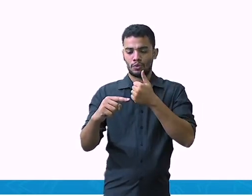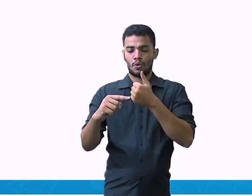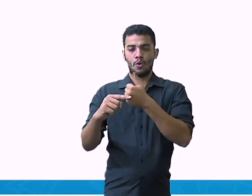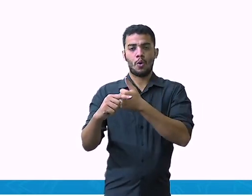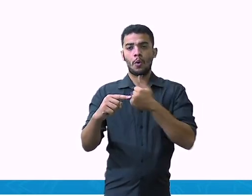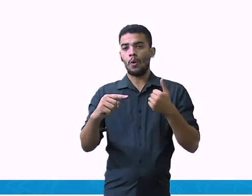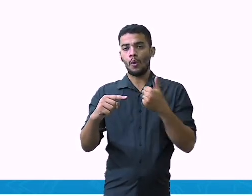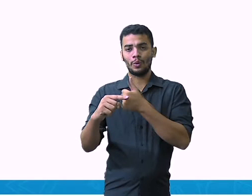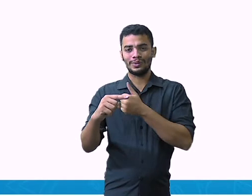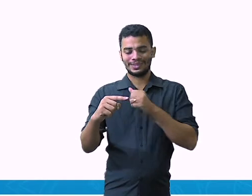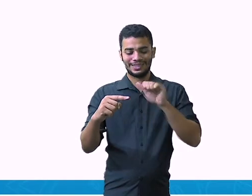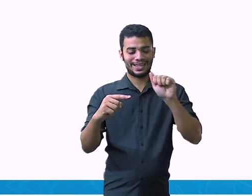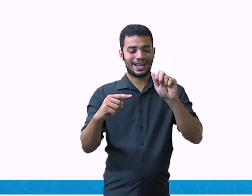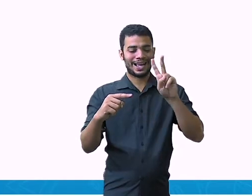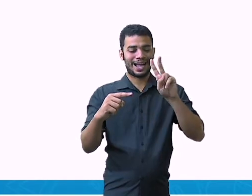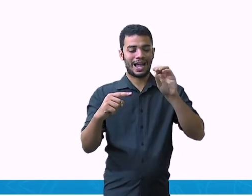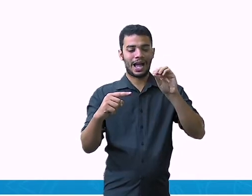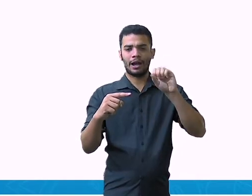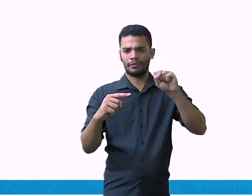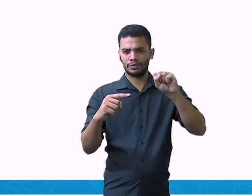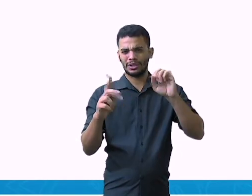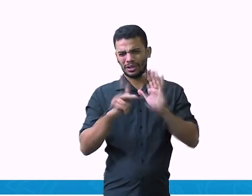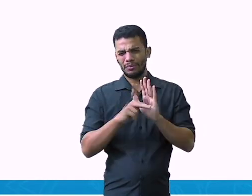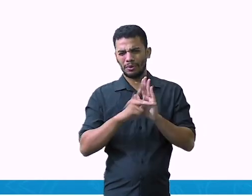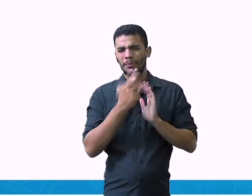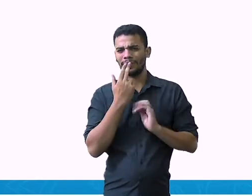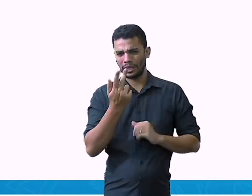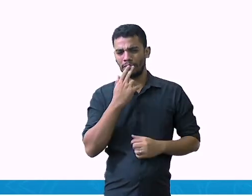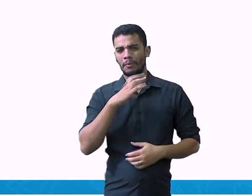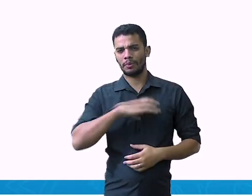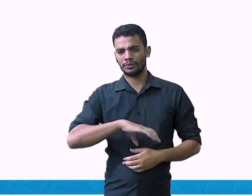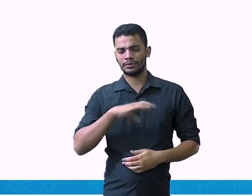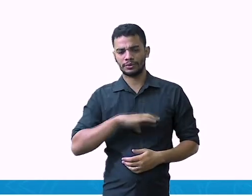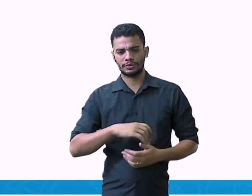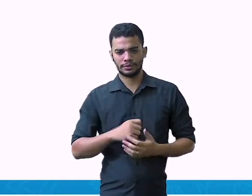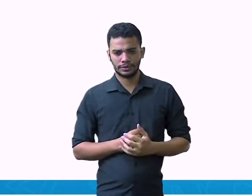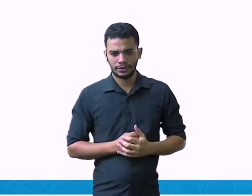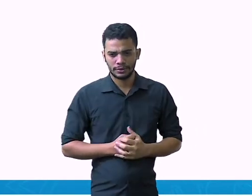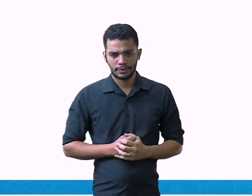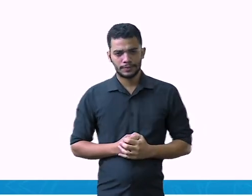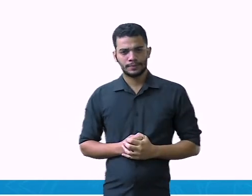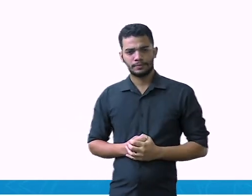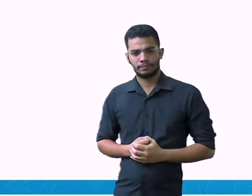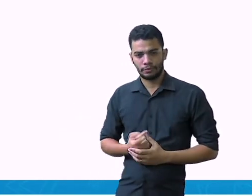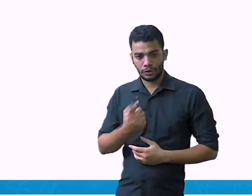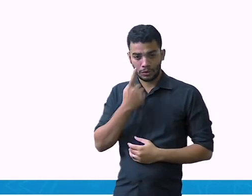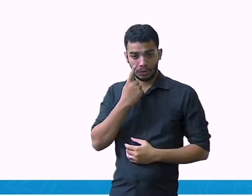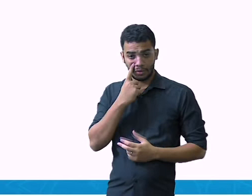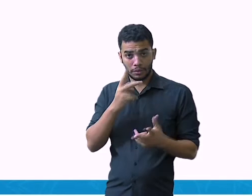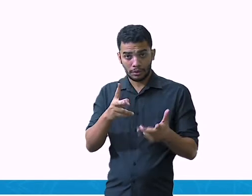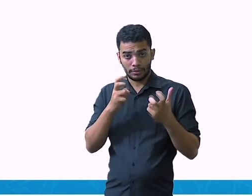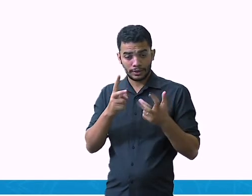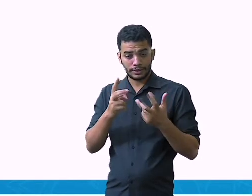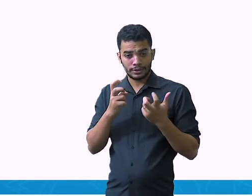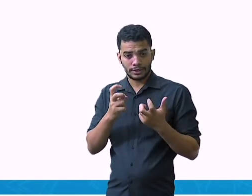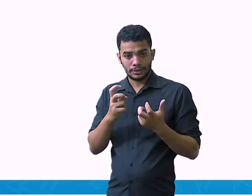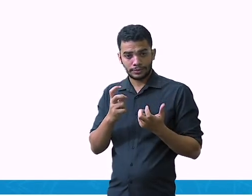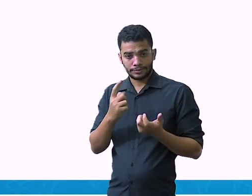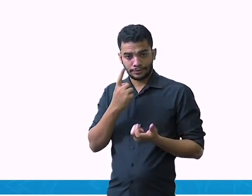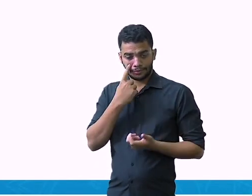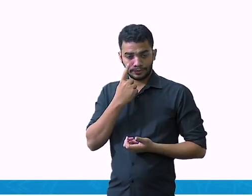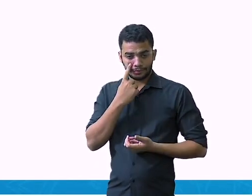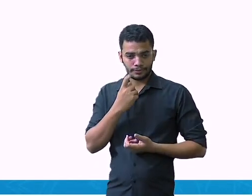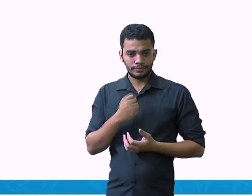menor. Então, 6 nonos, olha, o 6 é menor do que o 9. 7 nonos, o 7 é menor do que